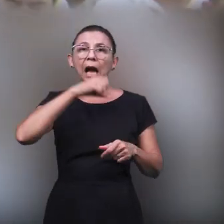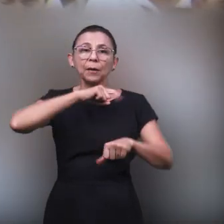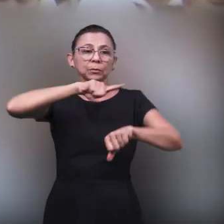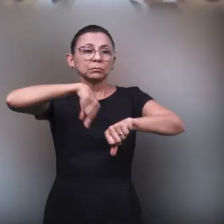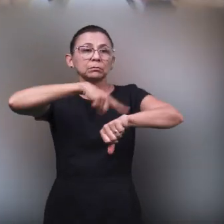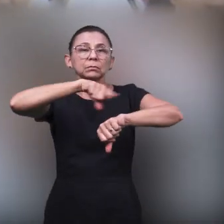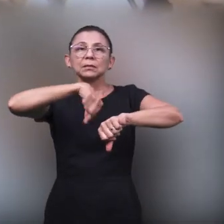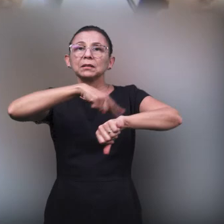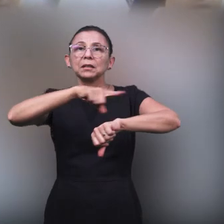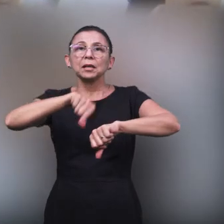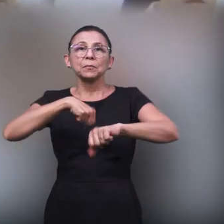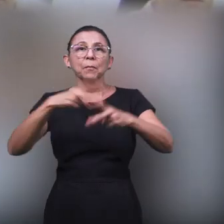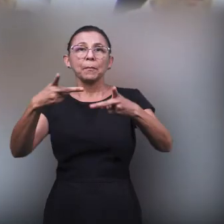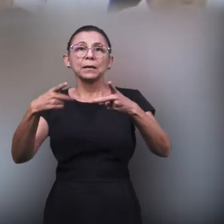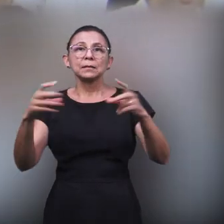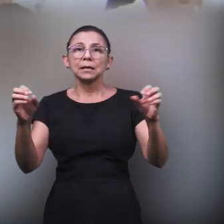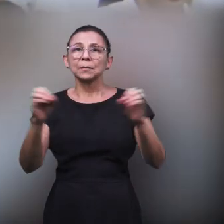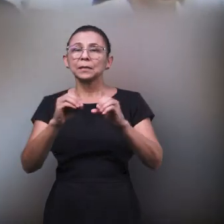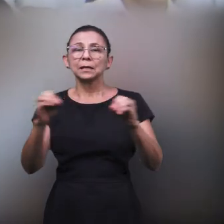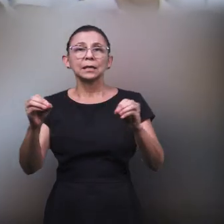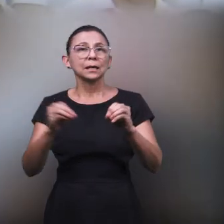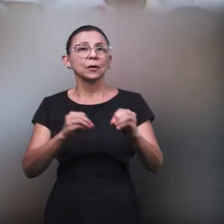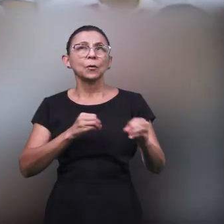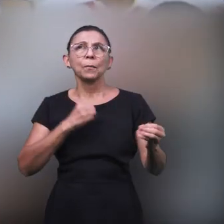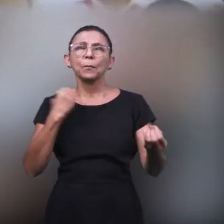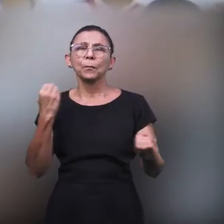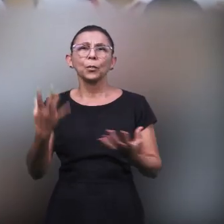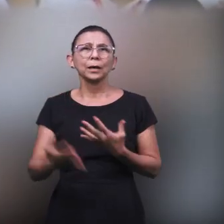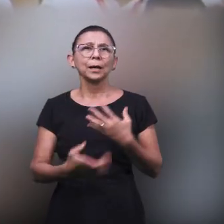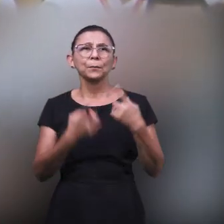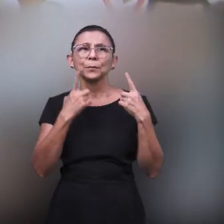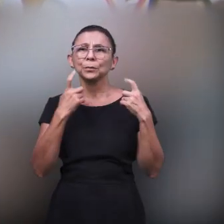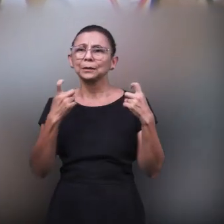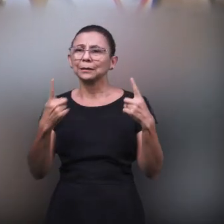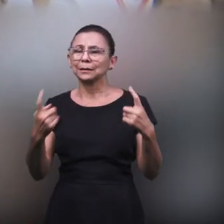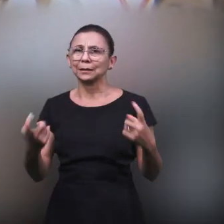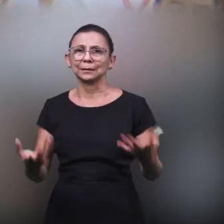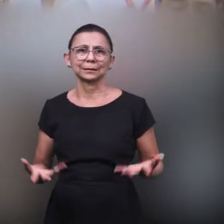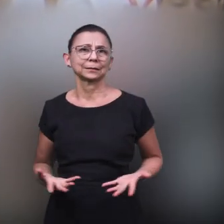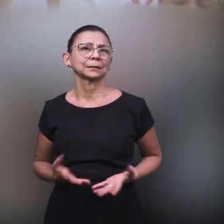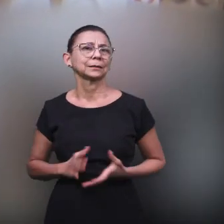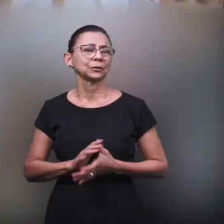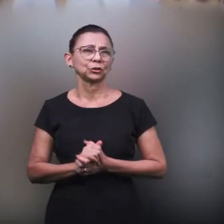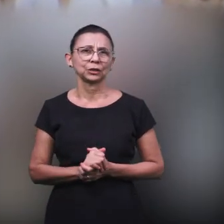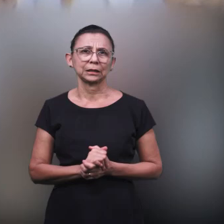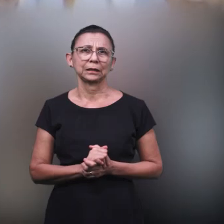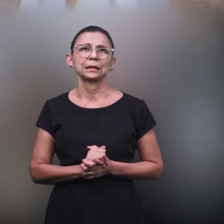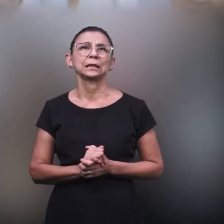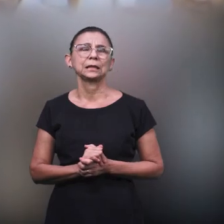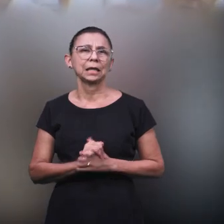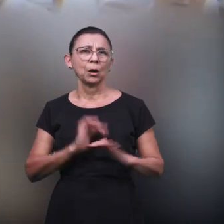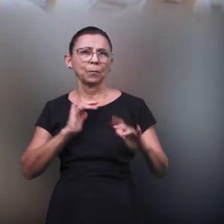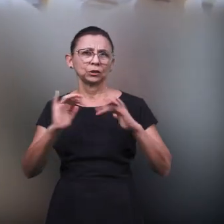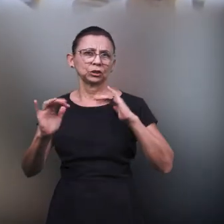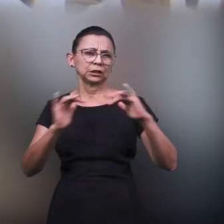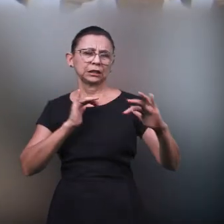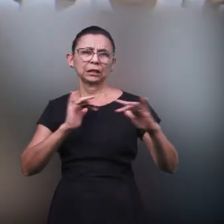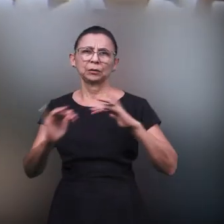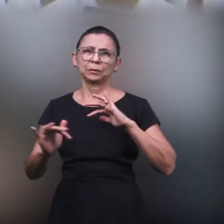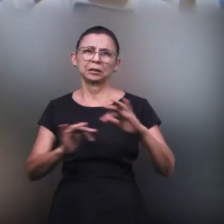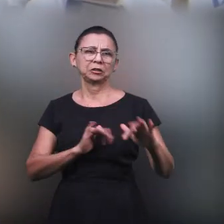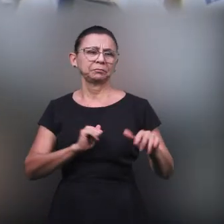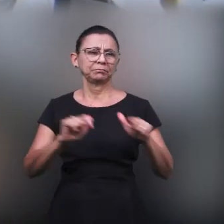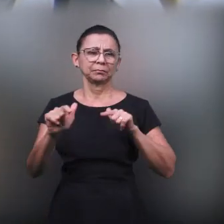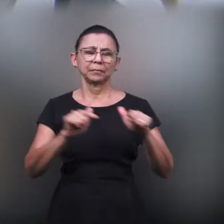muito interessante a maneira que vocês apresentam, porque isso é uma espécie de um seminário para os músicos das igrejas,